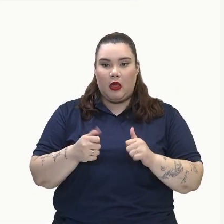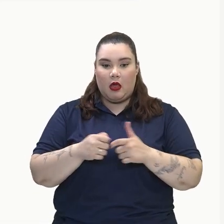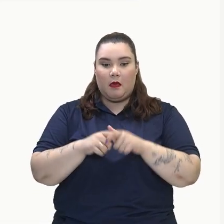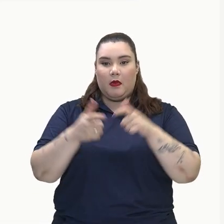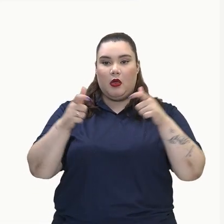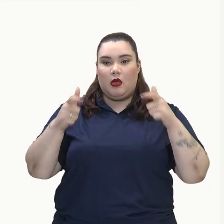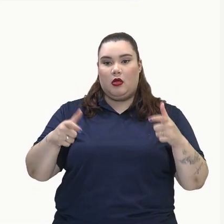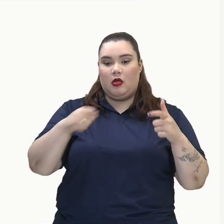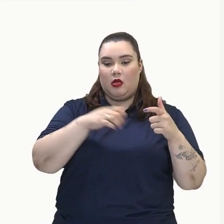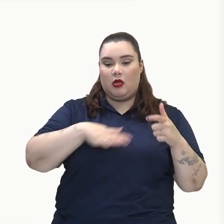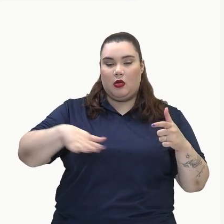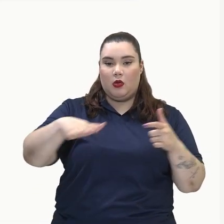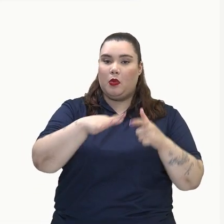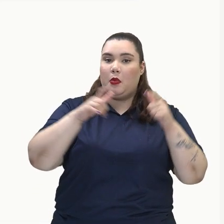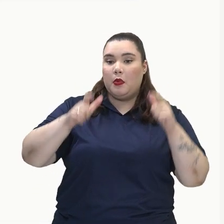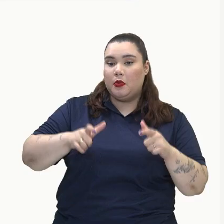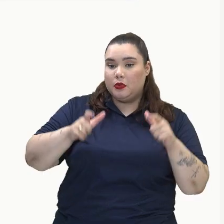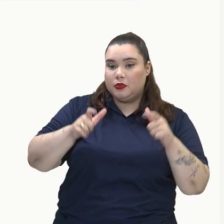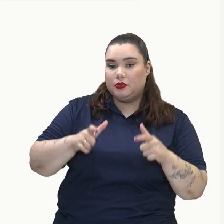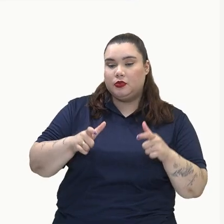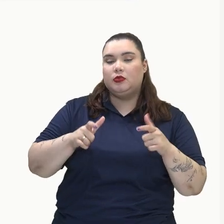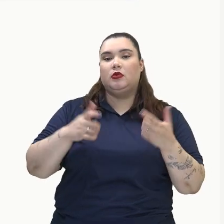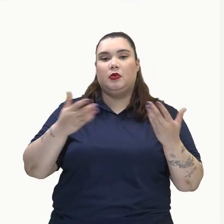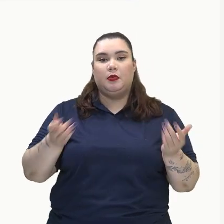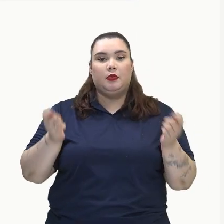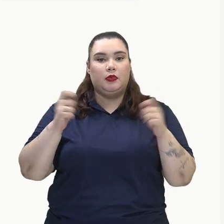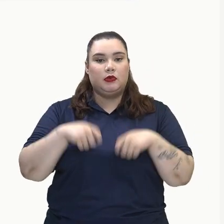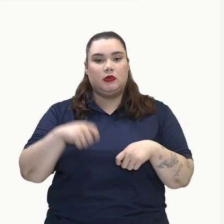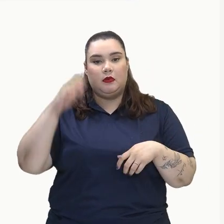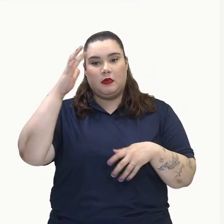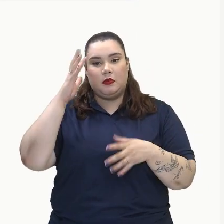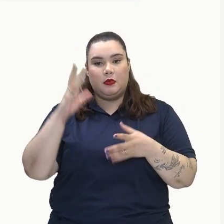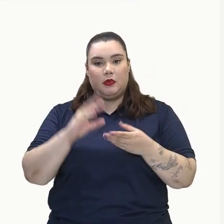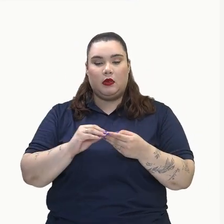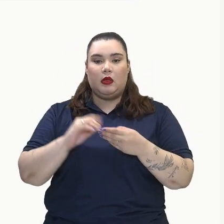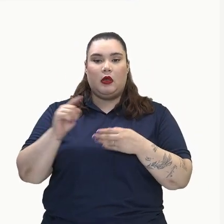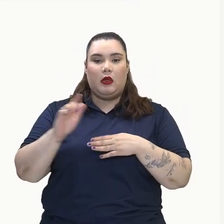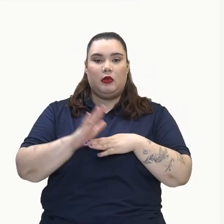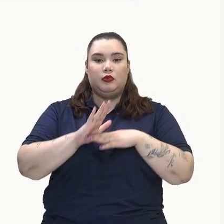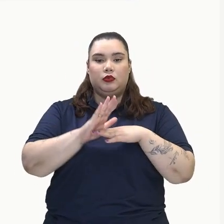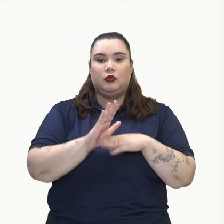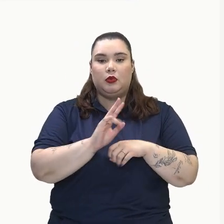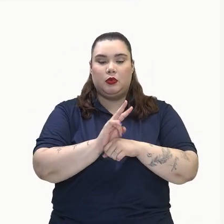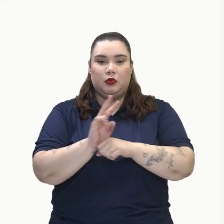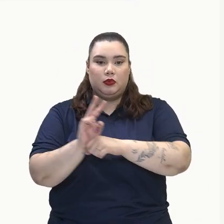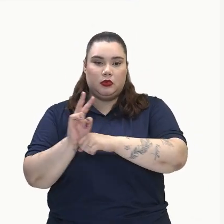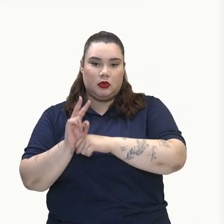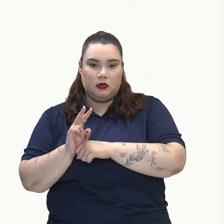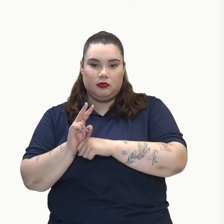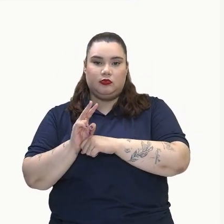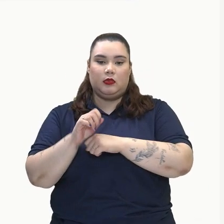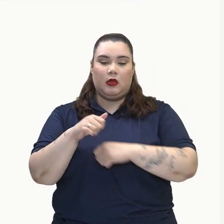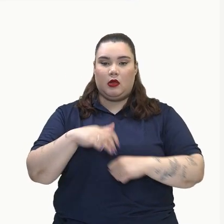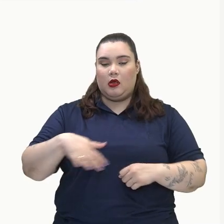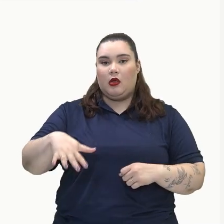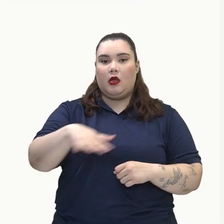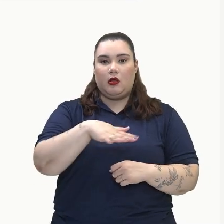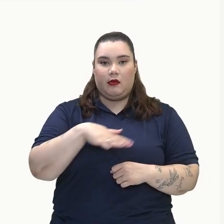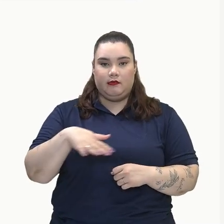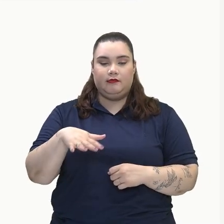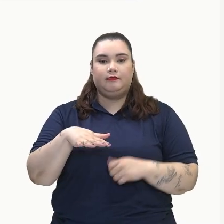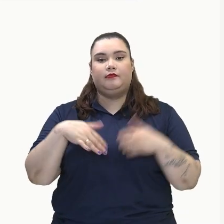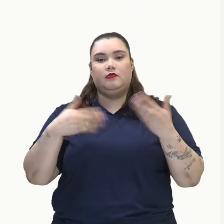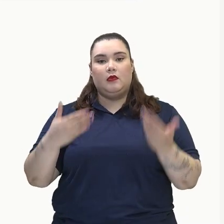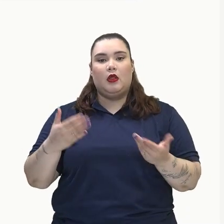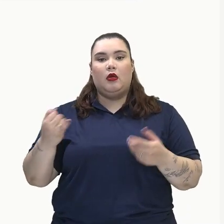das unidades de conservação, a gente consegue também compreender que elas ajudam a preservar e a conservar esse território. Então é